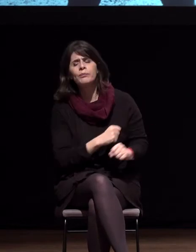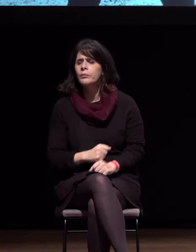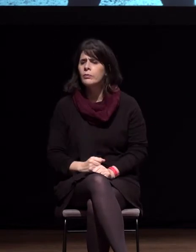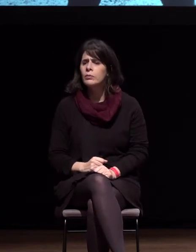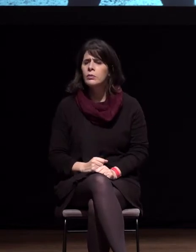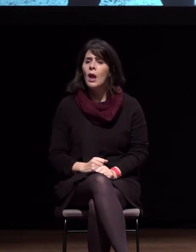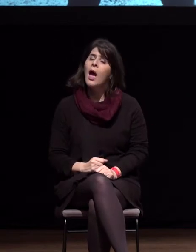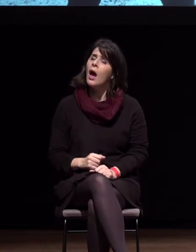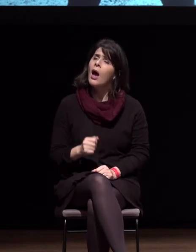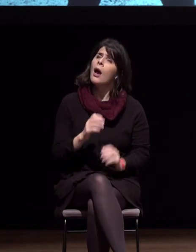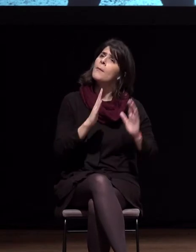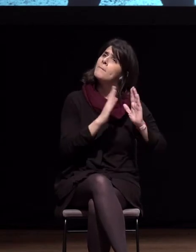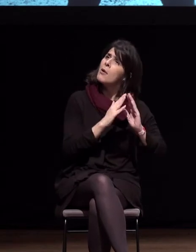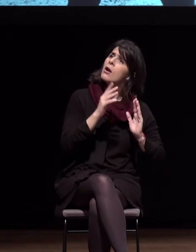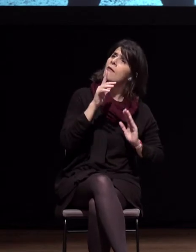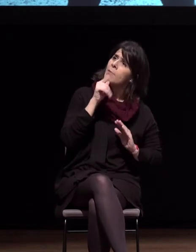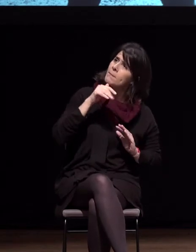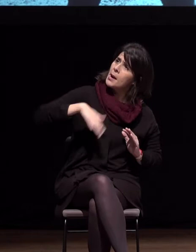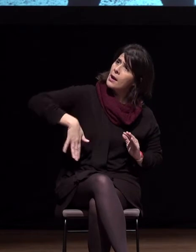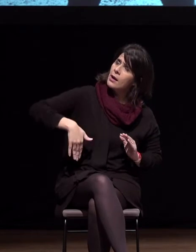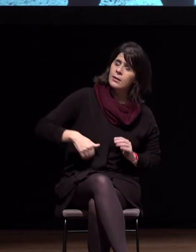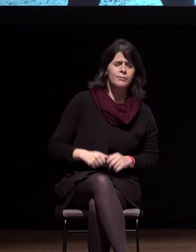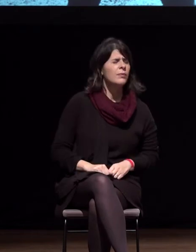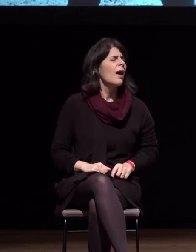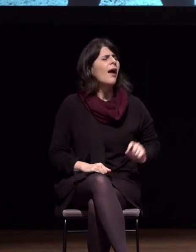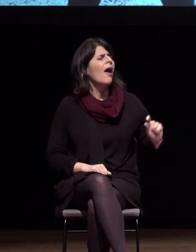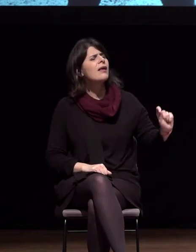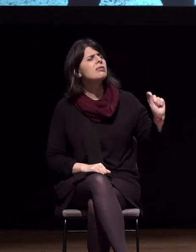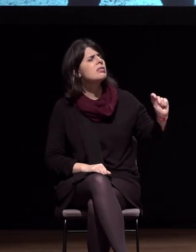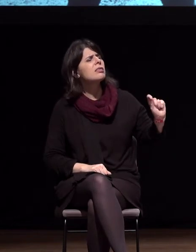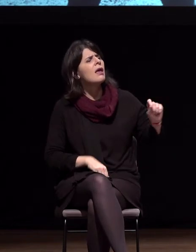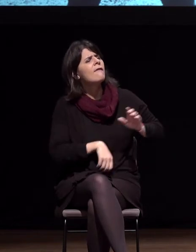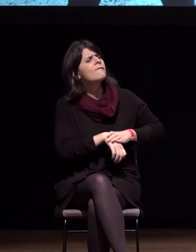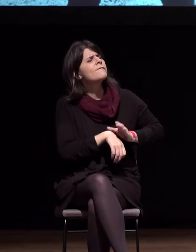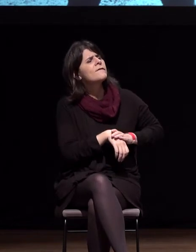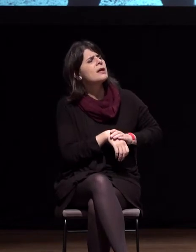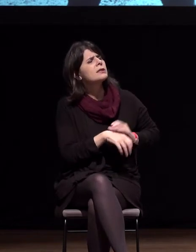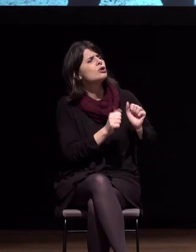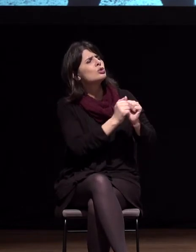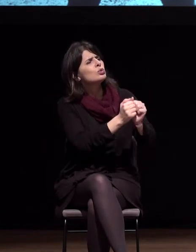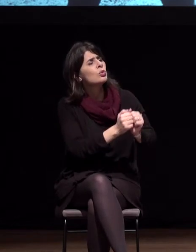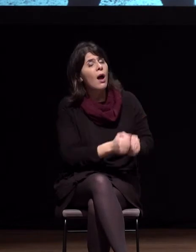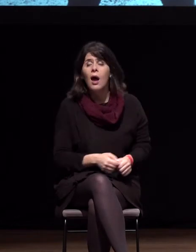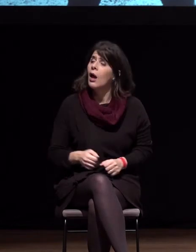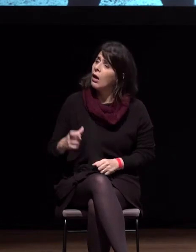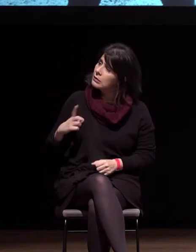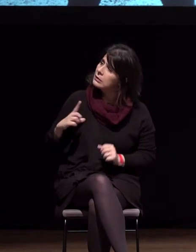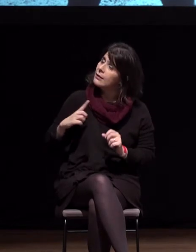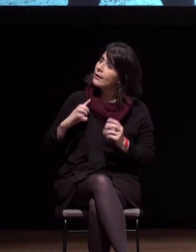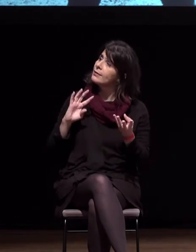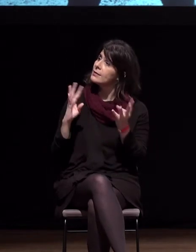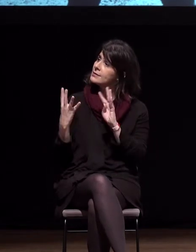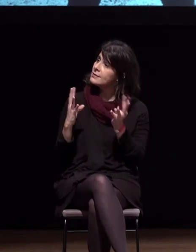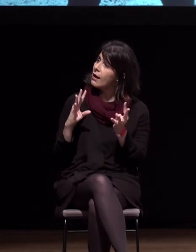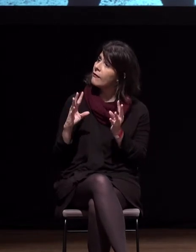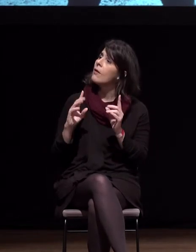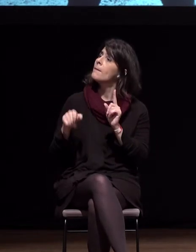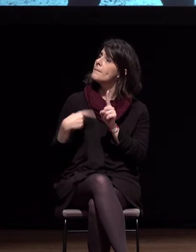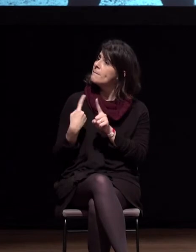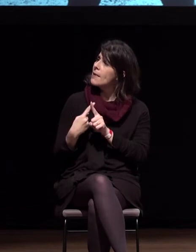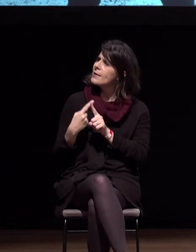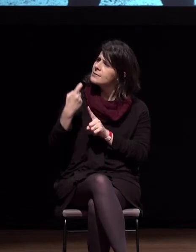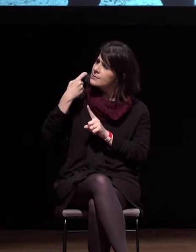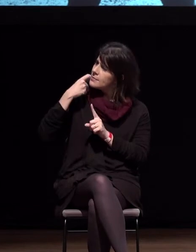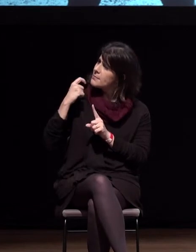que faziam essas pessoas? Elas dançavam ciranda e pescavam, né? Então, o que isso tem